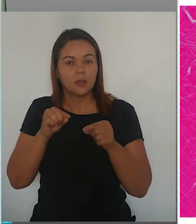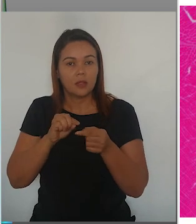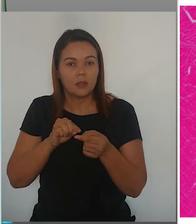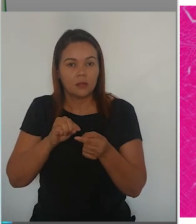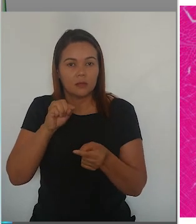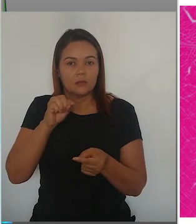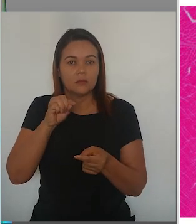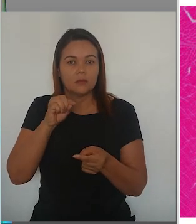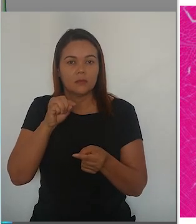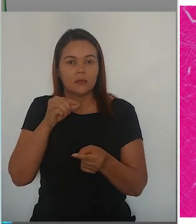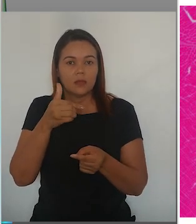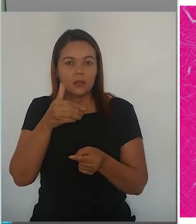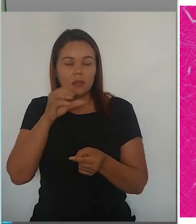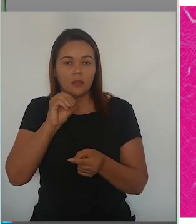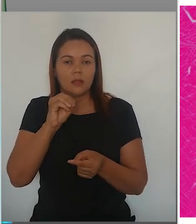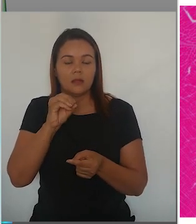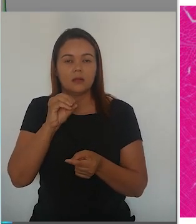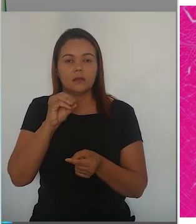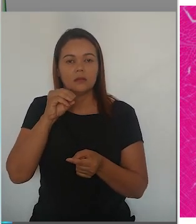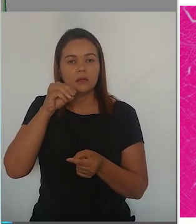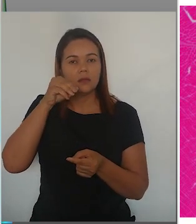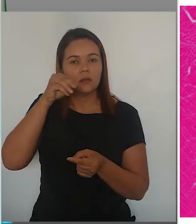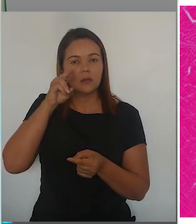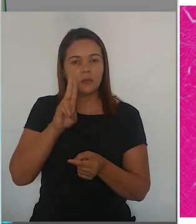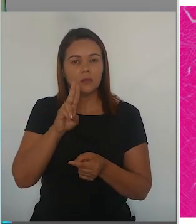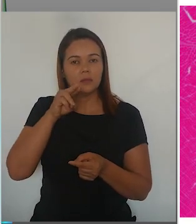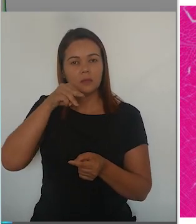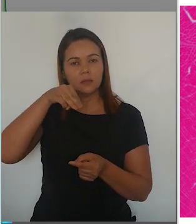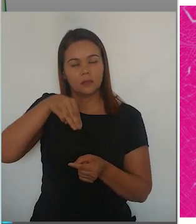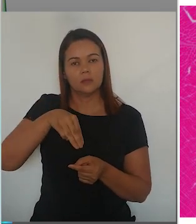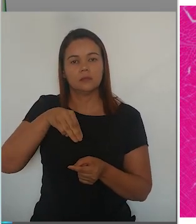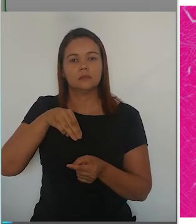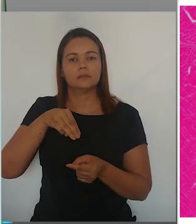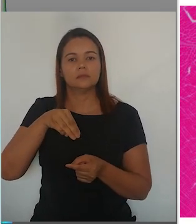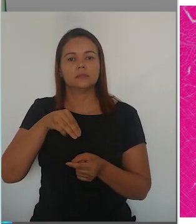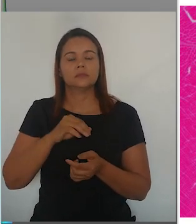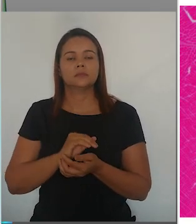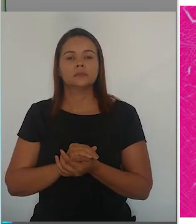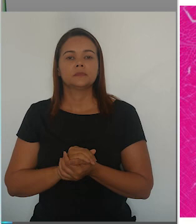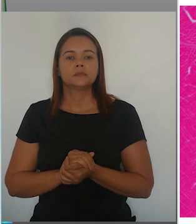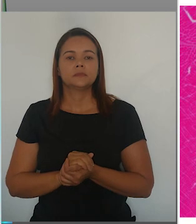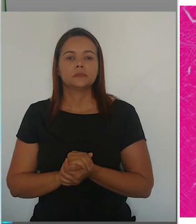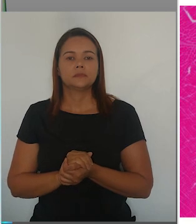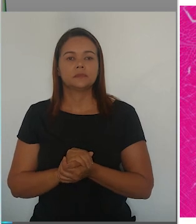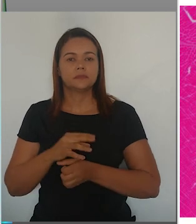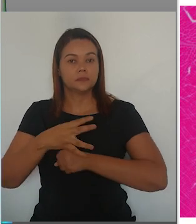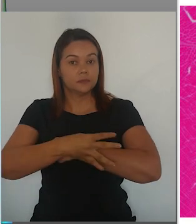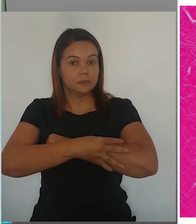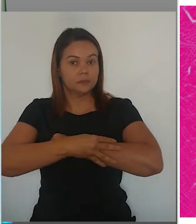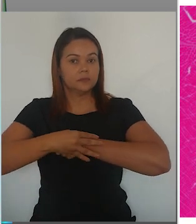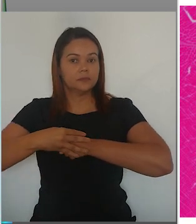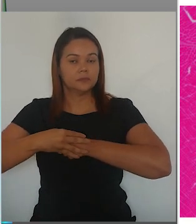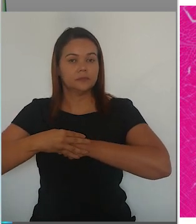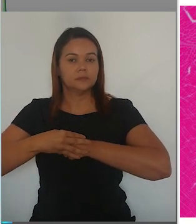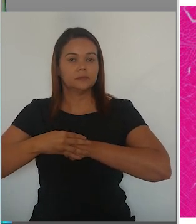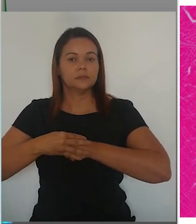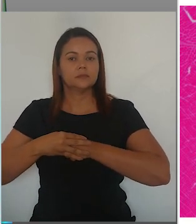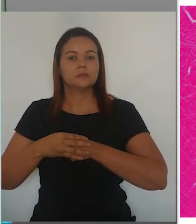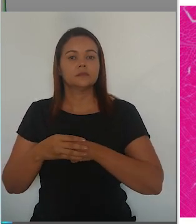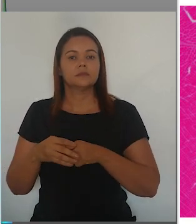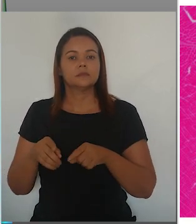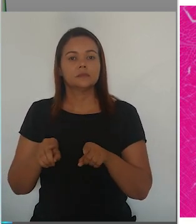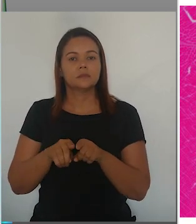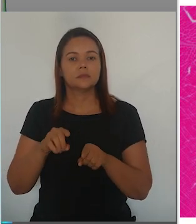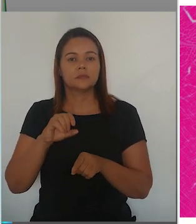de 10 a 100 micrômetros de diâmetro. A fibra muscular esquelética é considerada